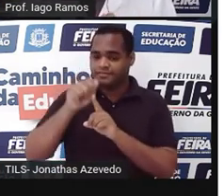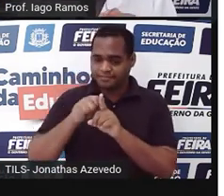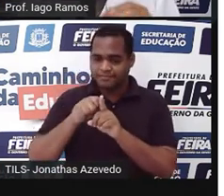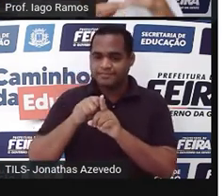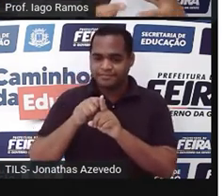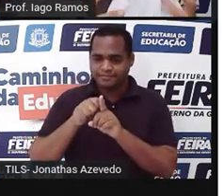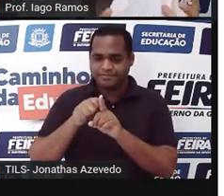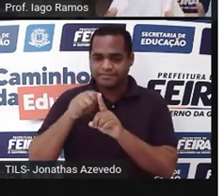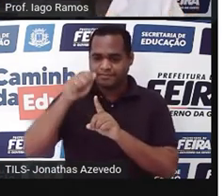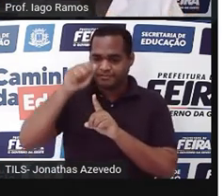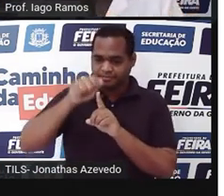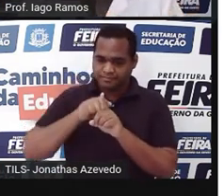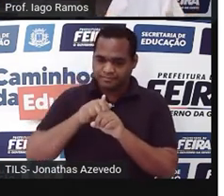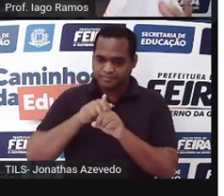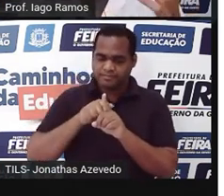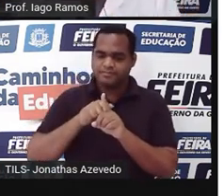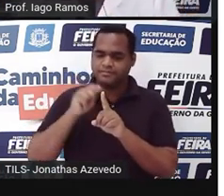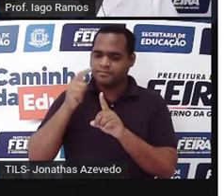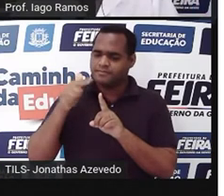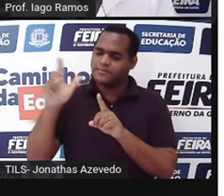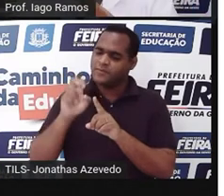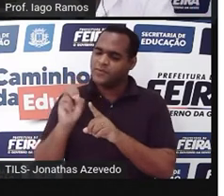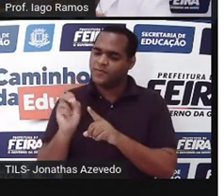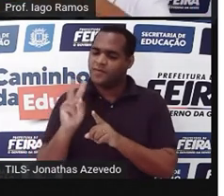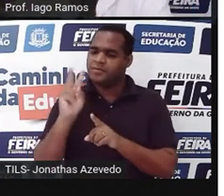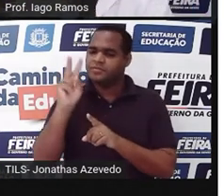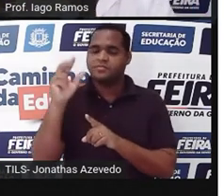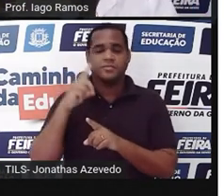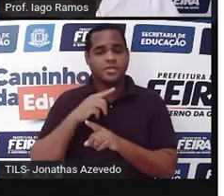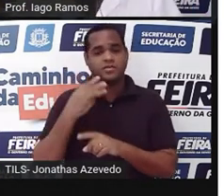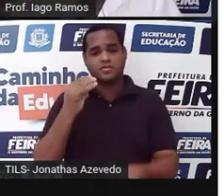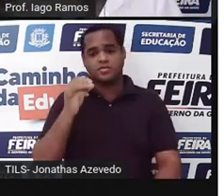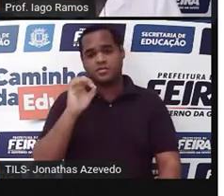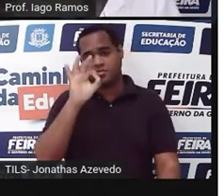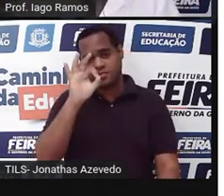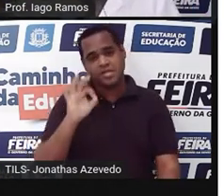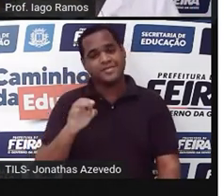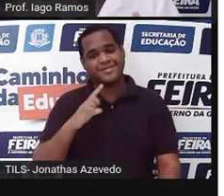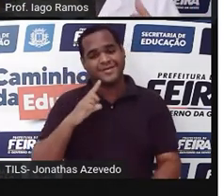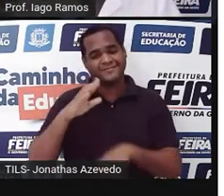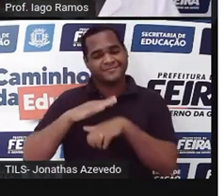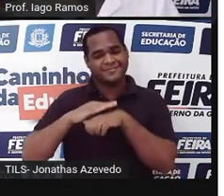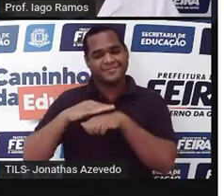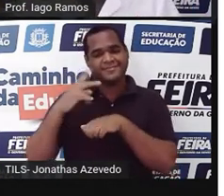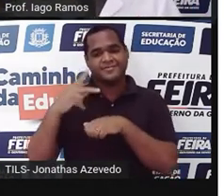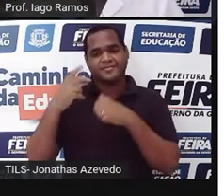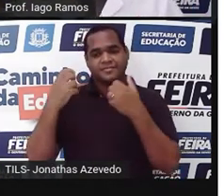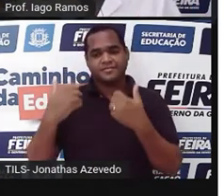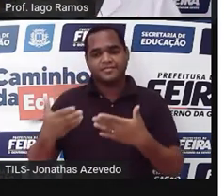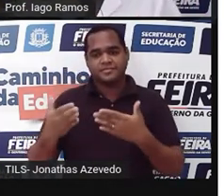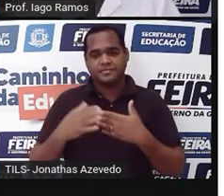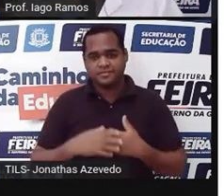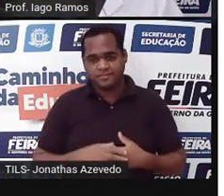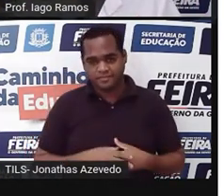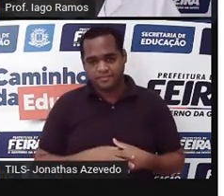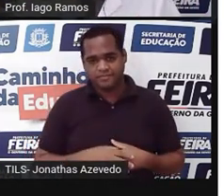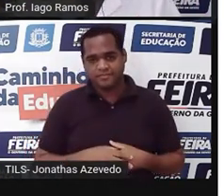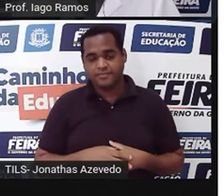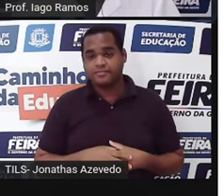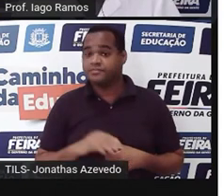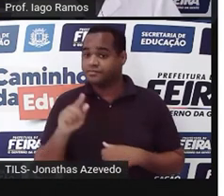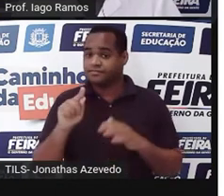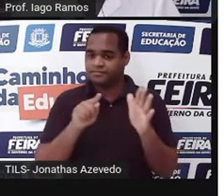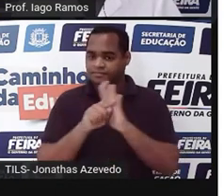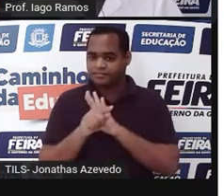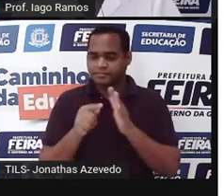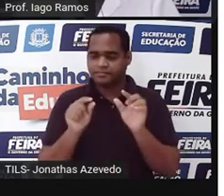vai ser aquele valor maior mas trinta por cento dele o Ok olha aí tem uma